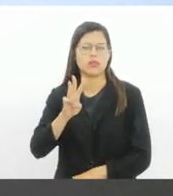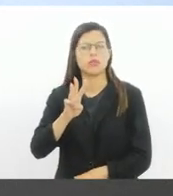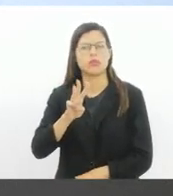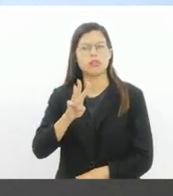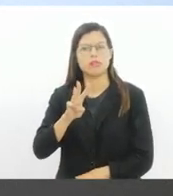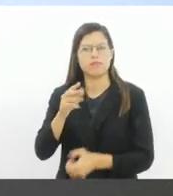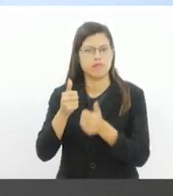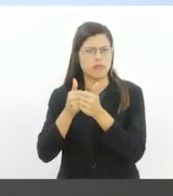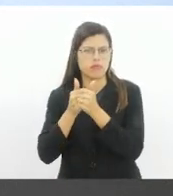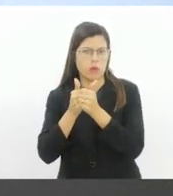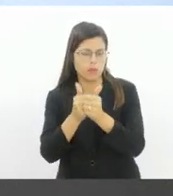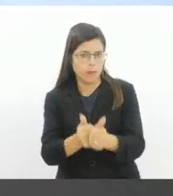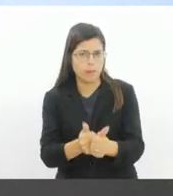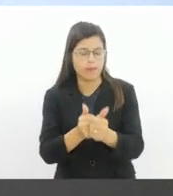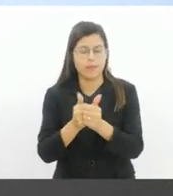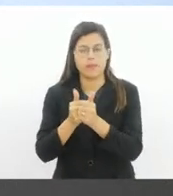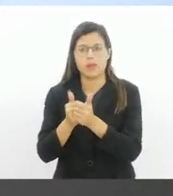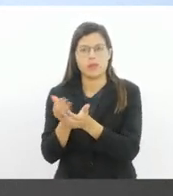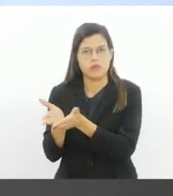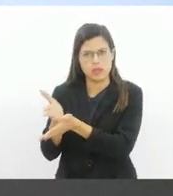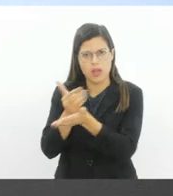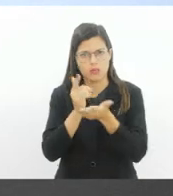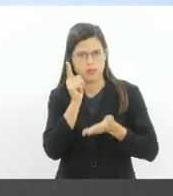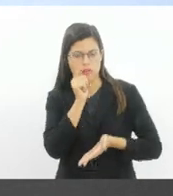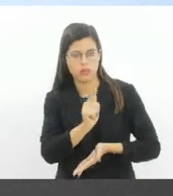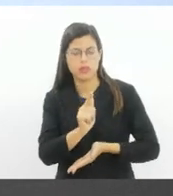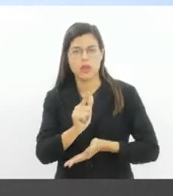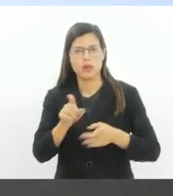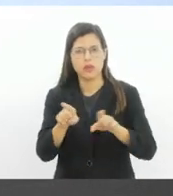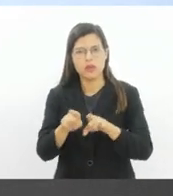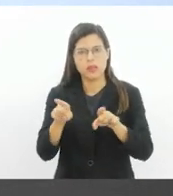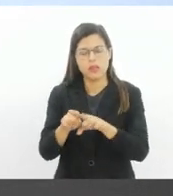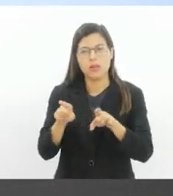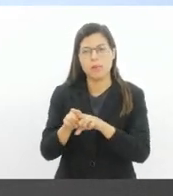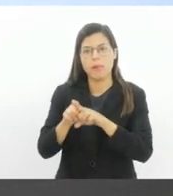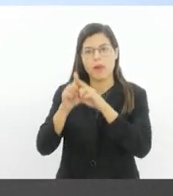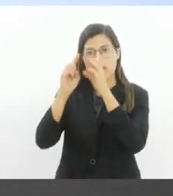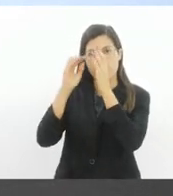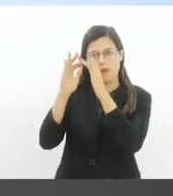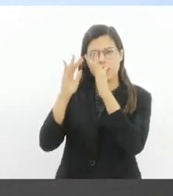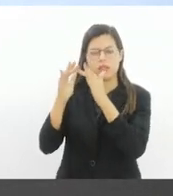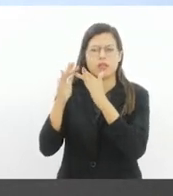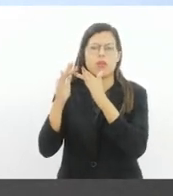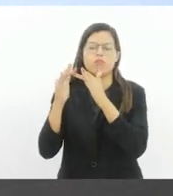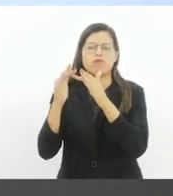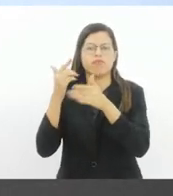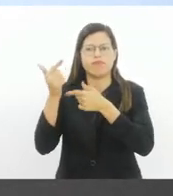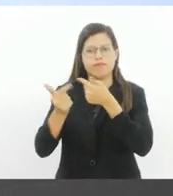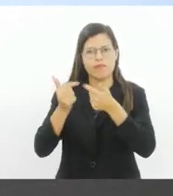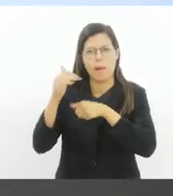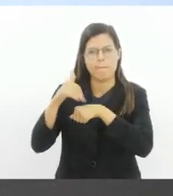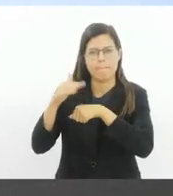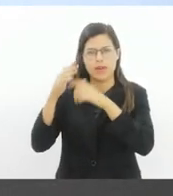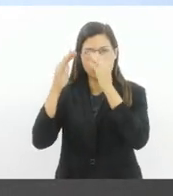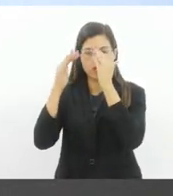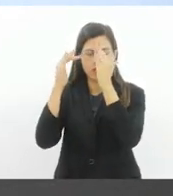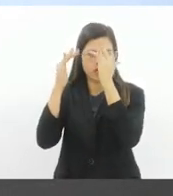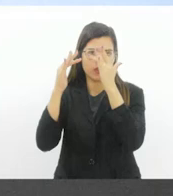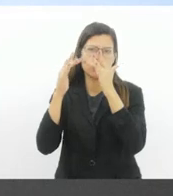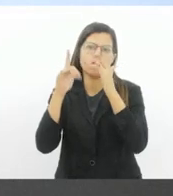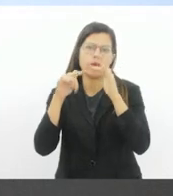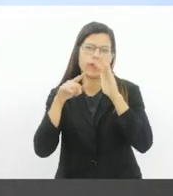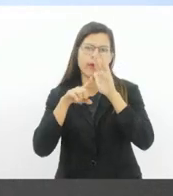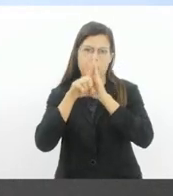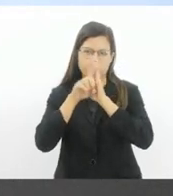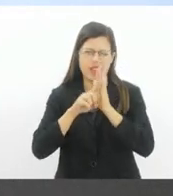acompanhar esses dados e também a partir de uma reflexão, de um trabalho mais flexível, que são os nossos estudos.